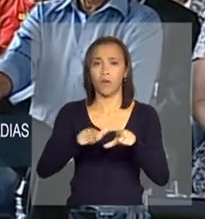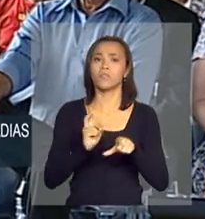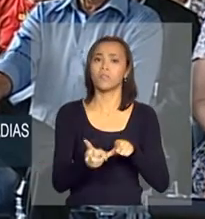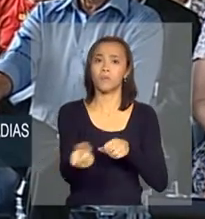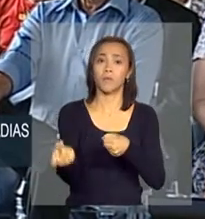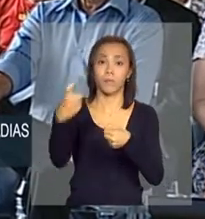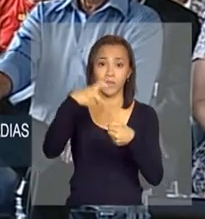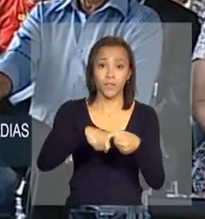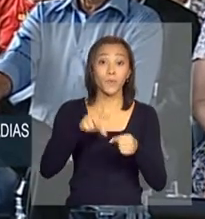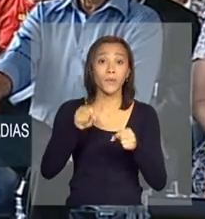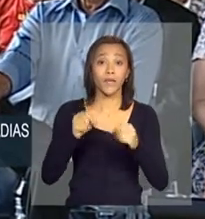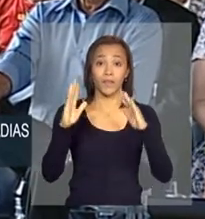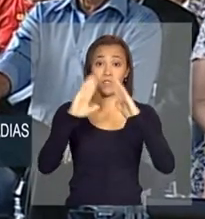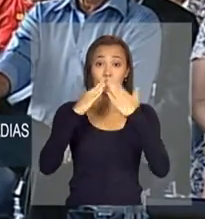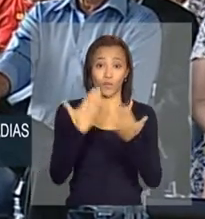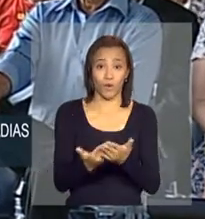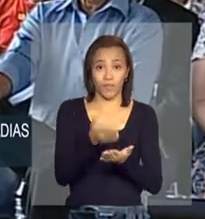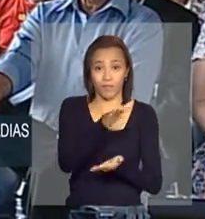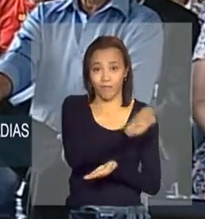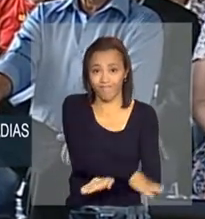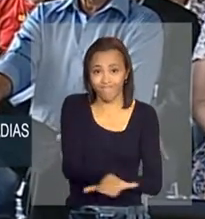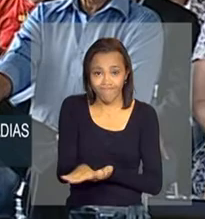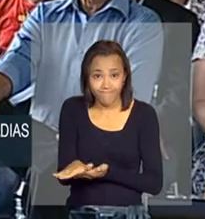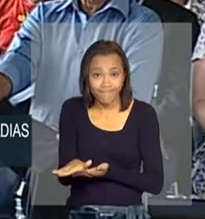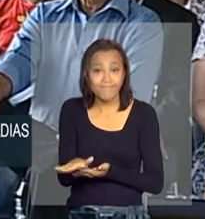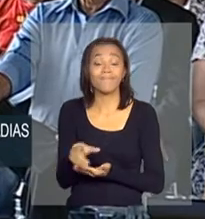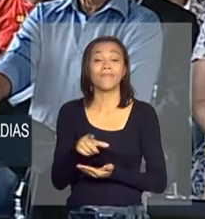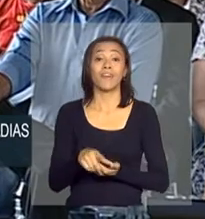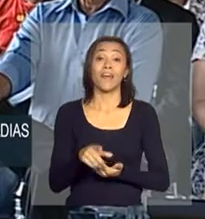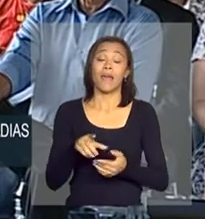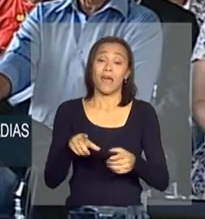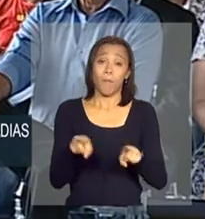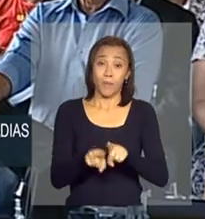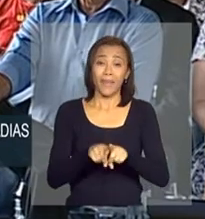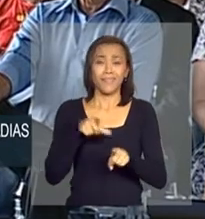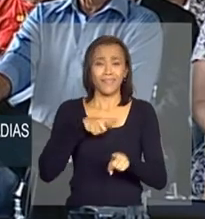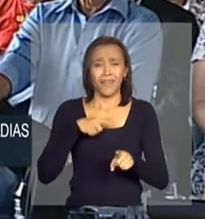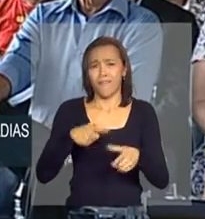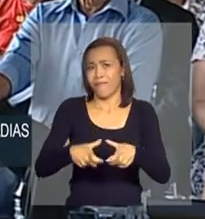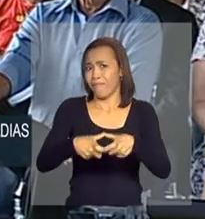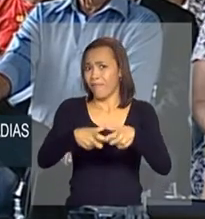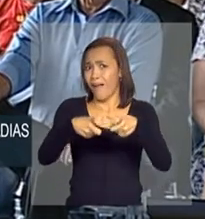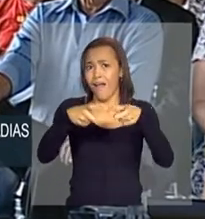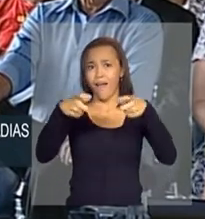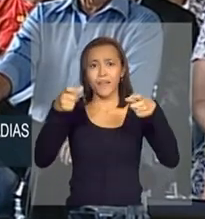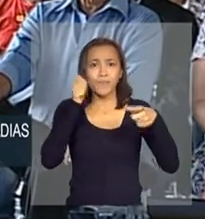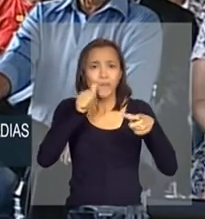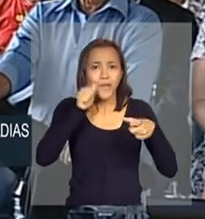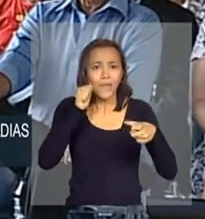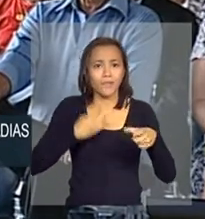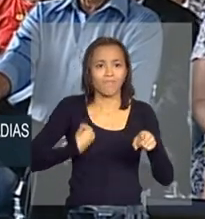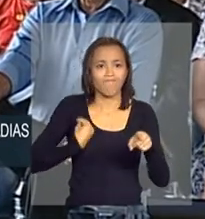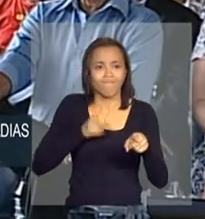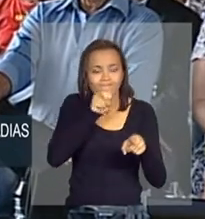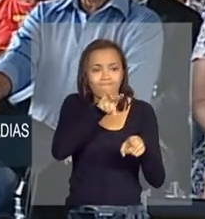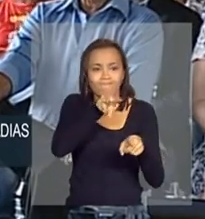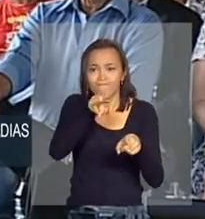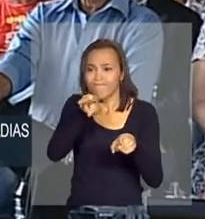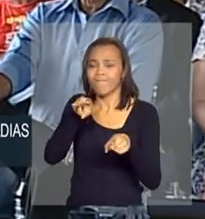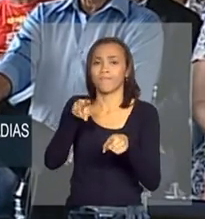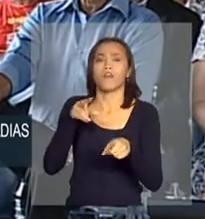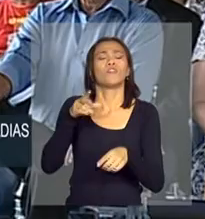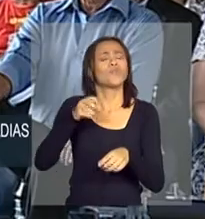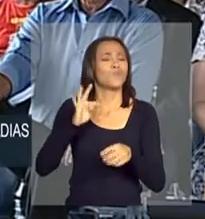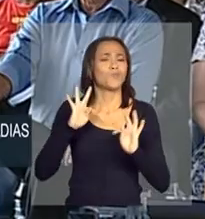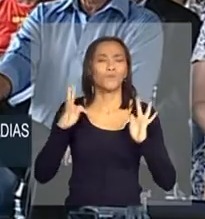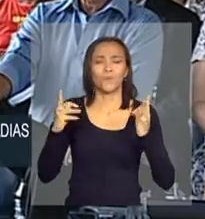parceria são as creches é que tem uma porção de mulheres aqui presentes e todo